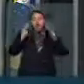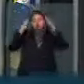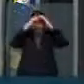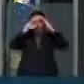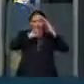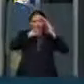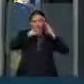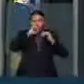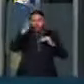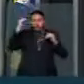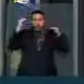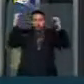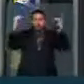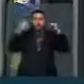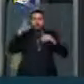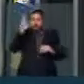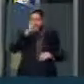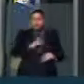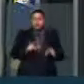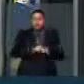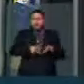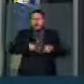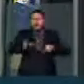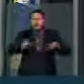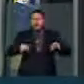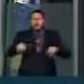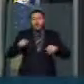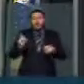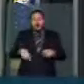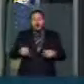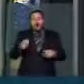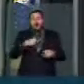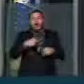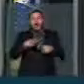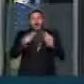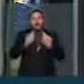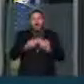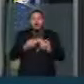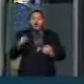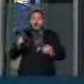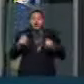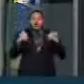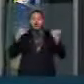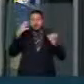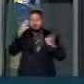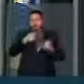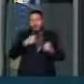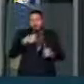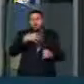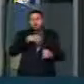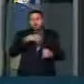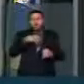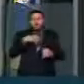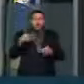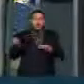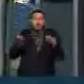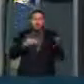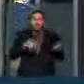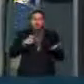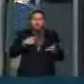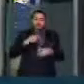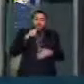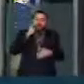outras autoridades religiosas. Será realmente uma festa muito bonita, em que os baianos estão todos convidados para verificar